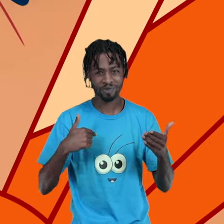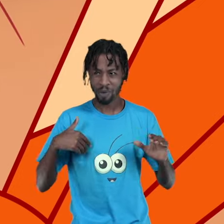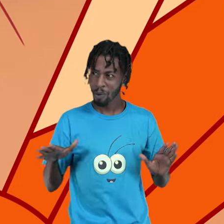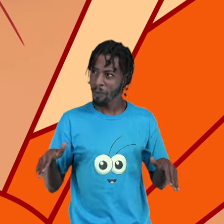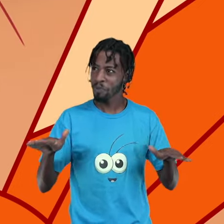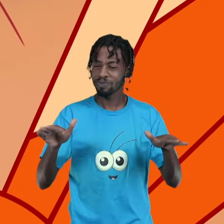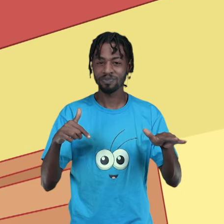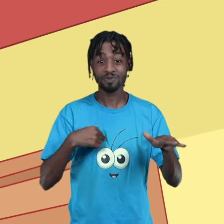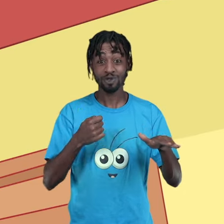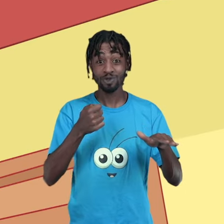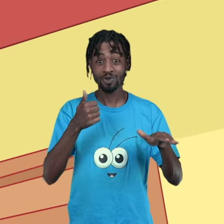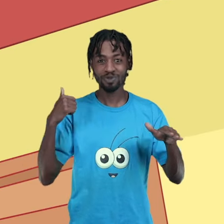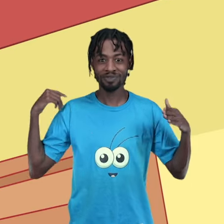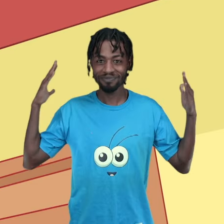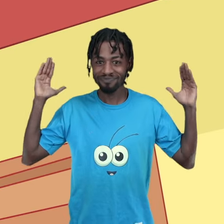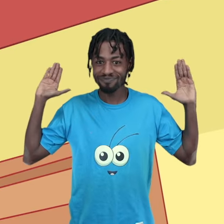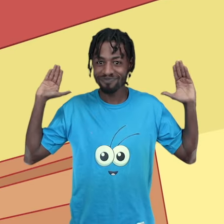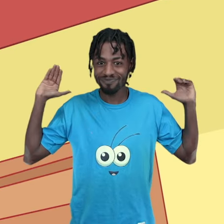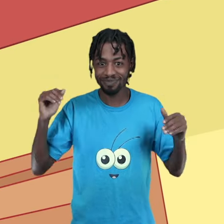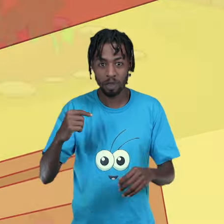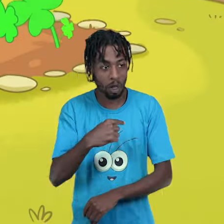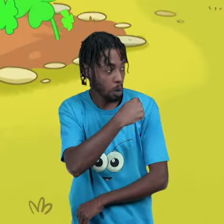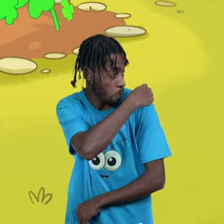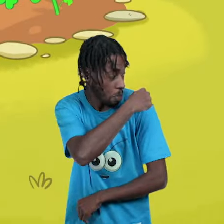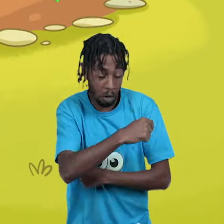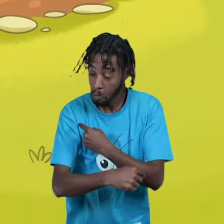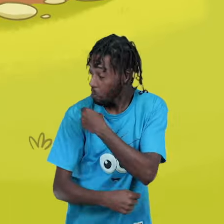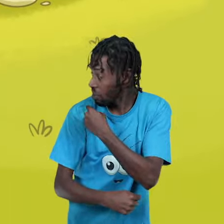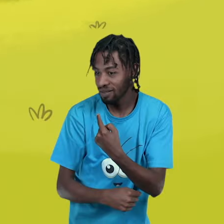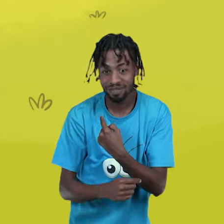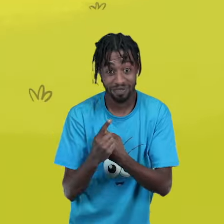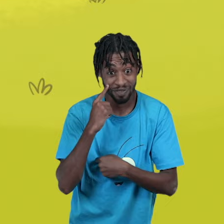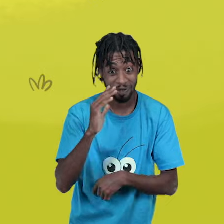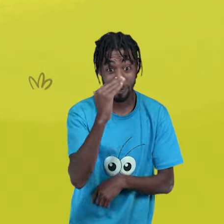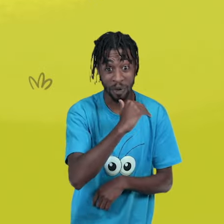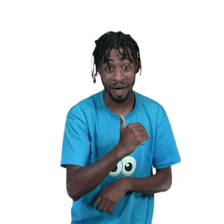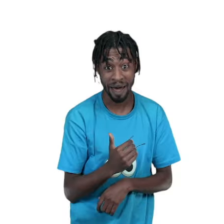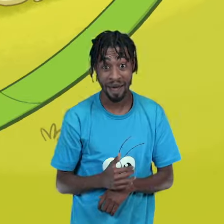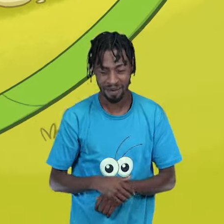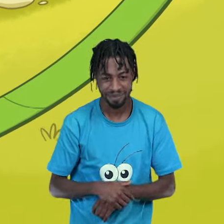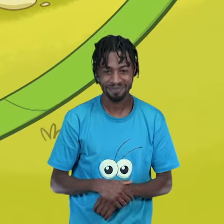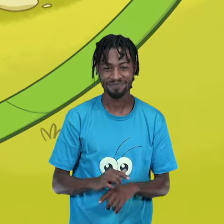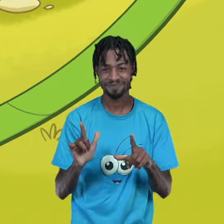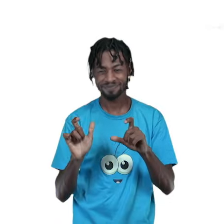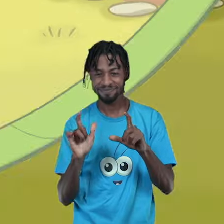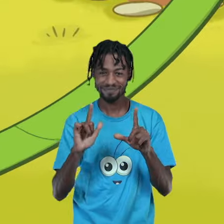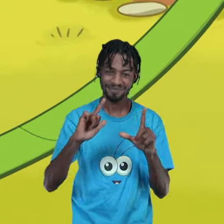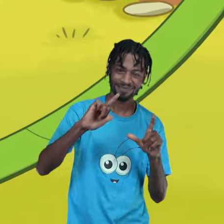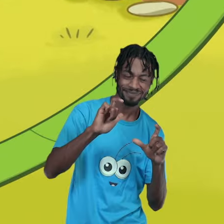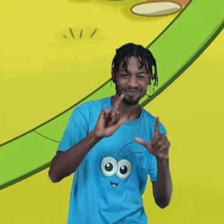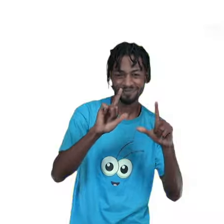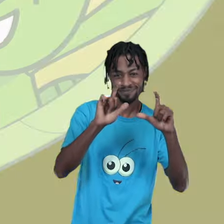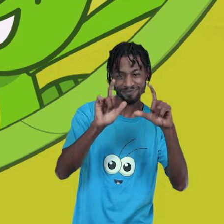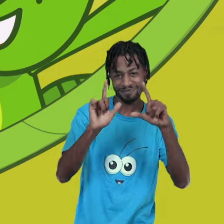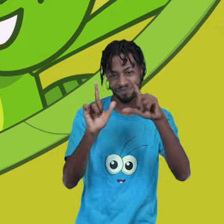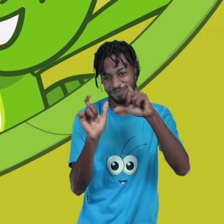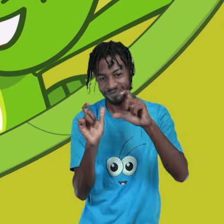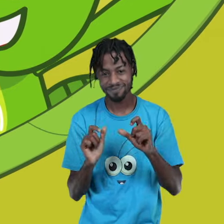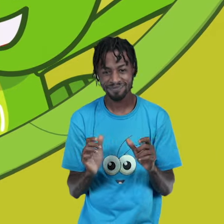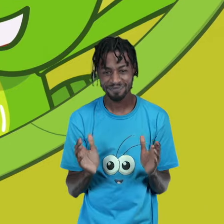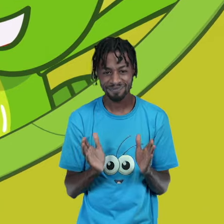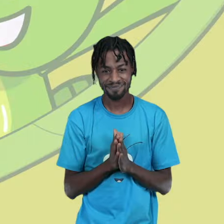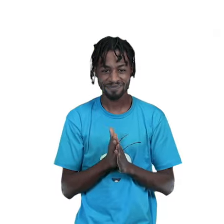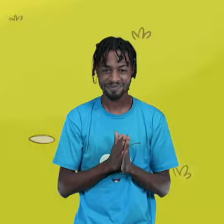criando asinhas. Vamos! No chão, o pássaro, Bob e os amigos fazem pose. Várias fotos são tiradas pelo tablet.